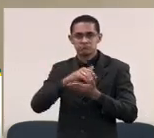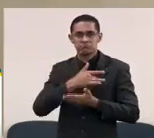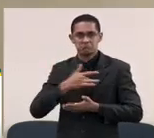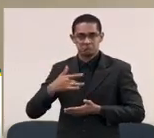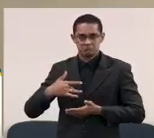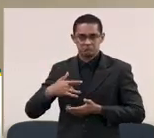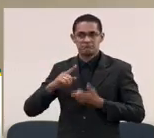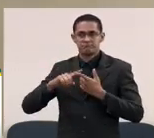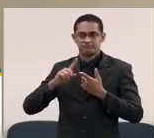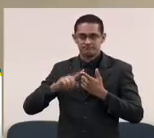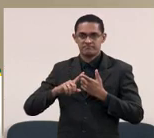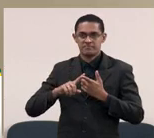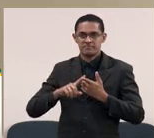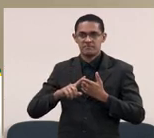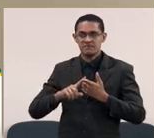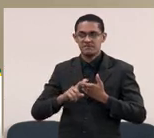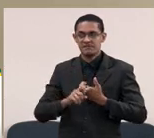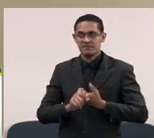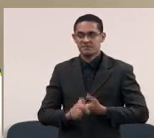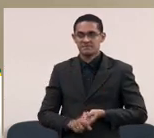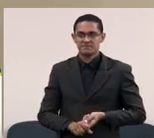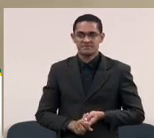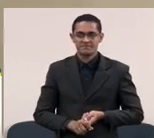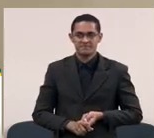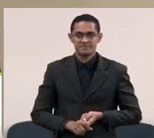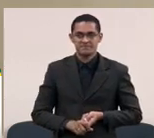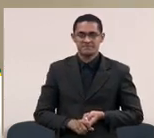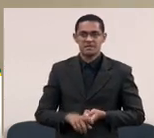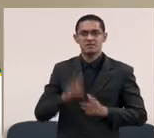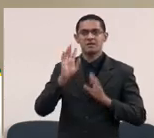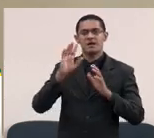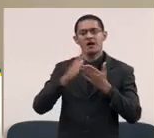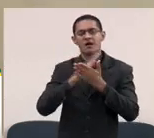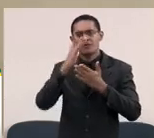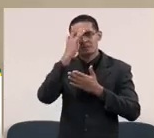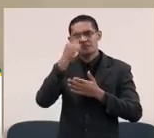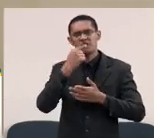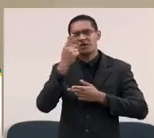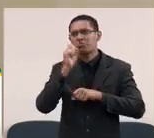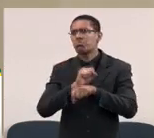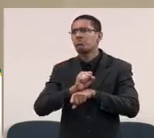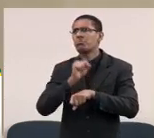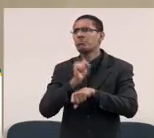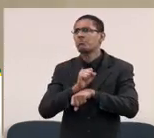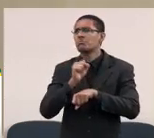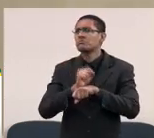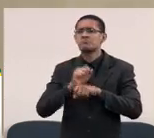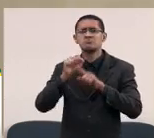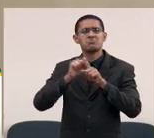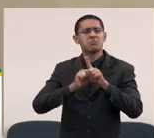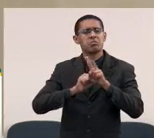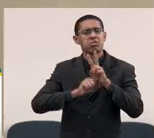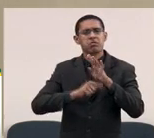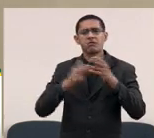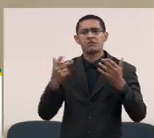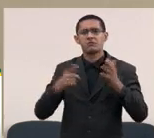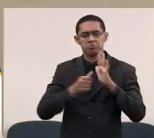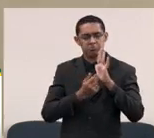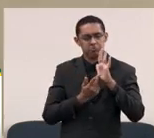de questionar por que, que eu estou esperando há tanto tempo, por que, que a minha cirurgia não sai, por que,